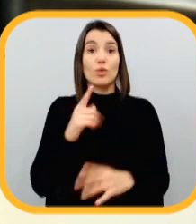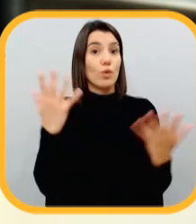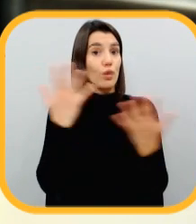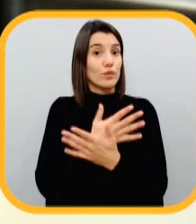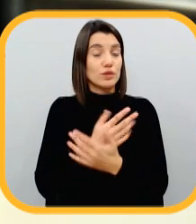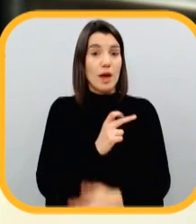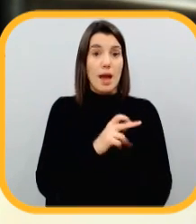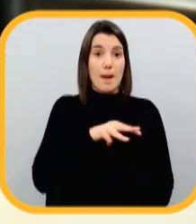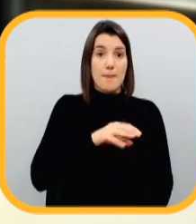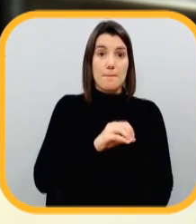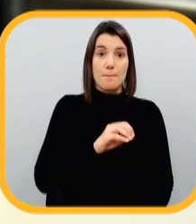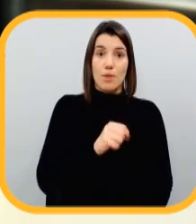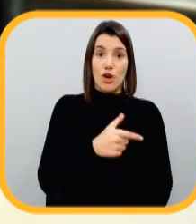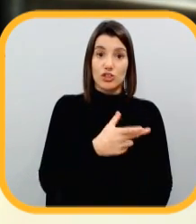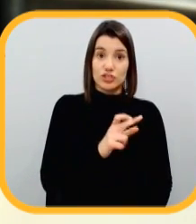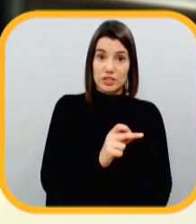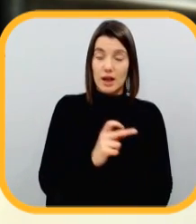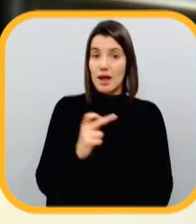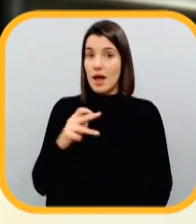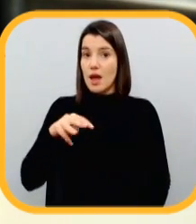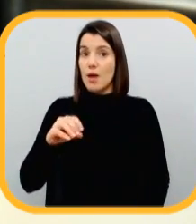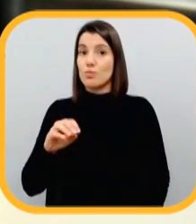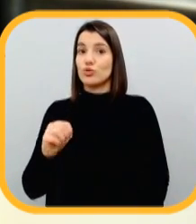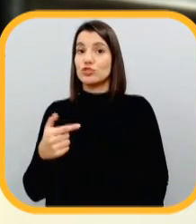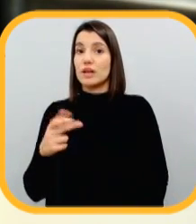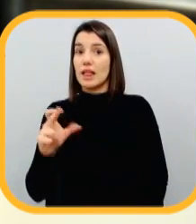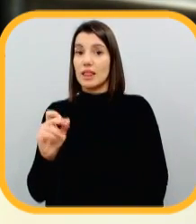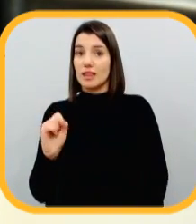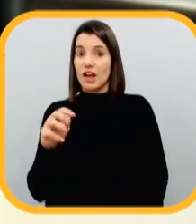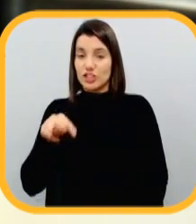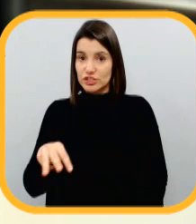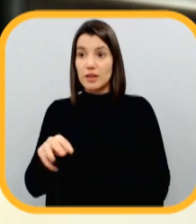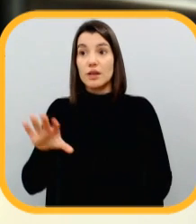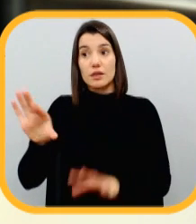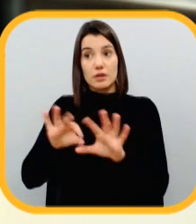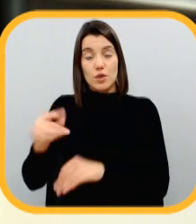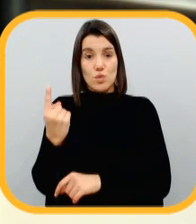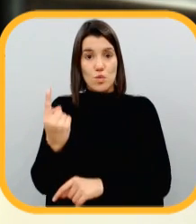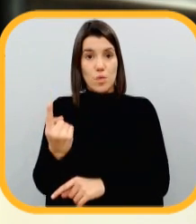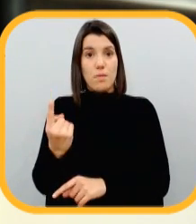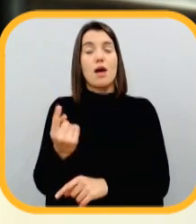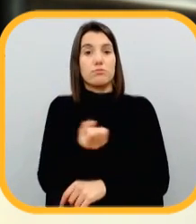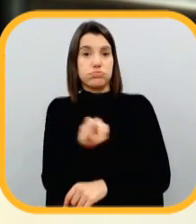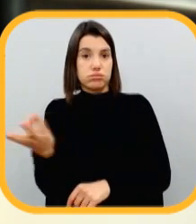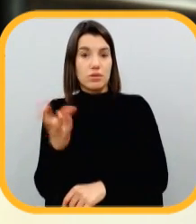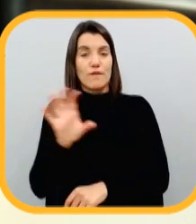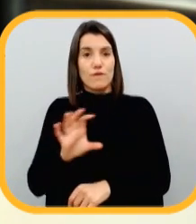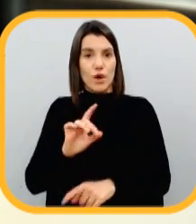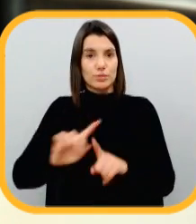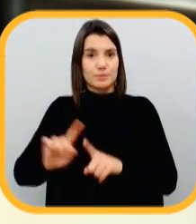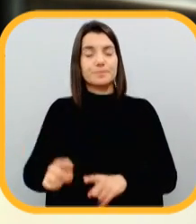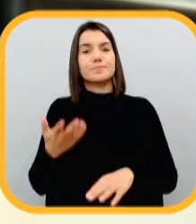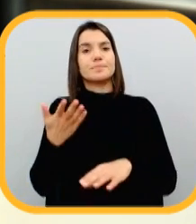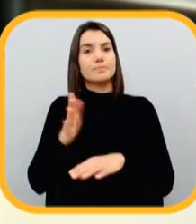não confundas a amostra com a amostragem. A amostragem é o processo de recolha de uma amostra e apresenta-se de diferentes